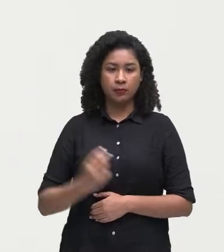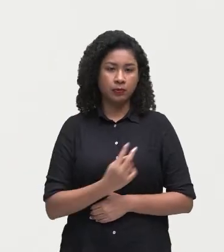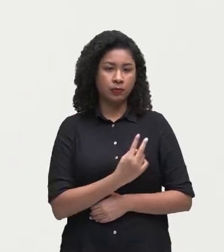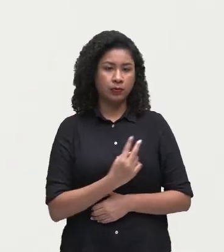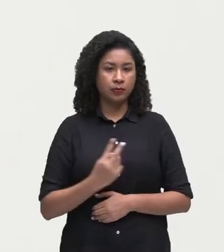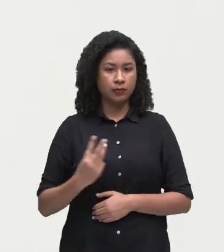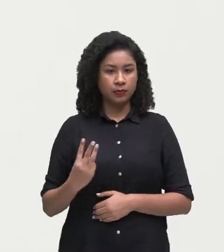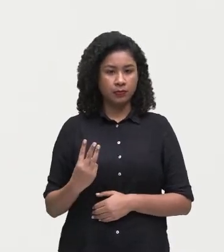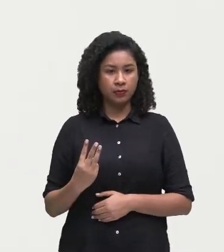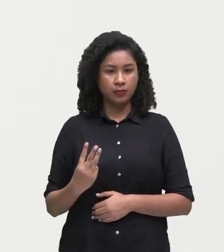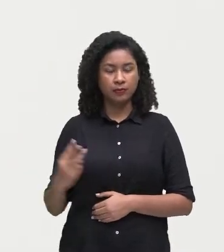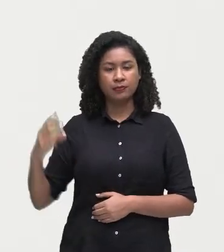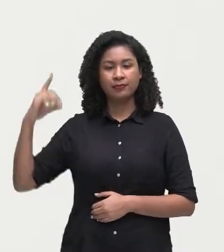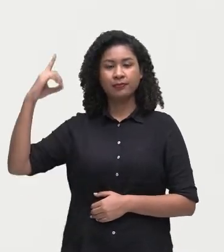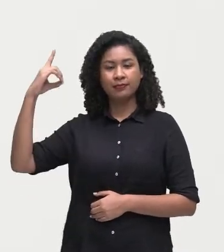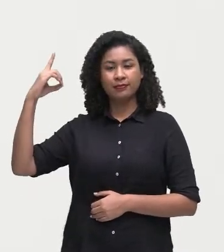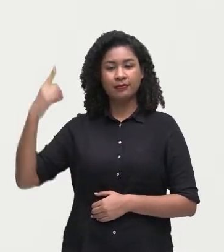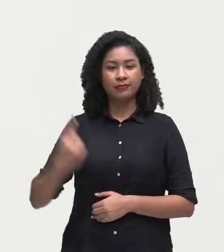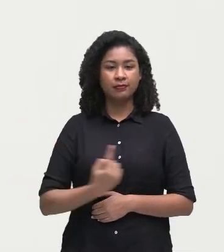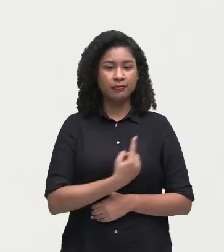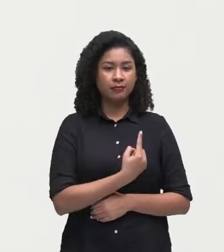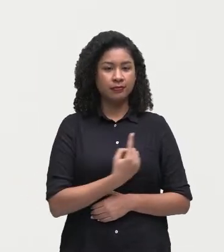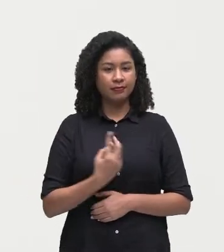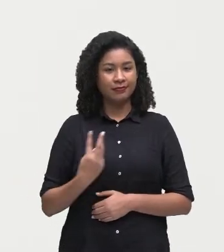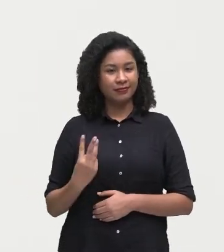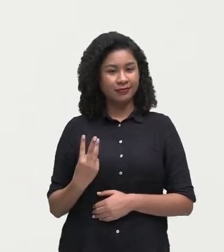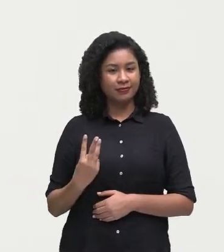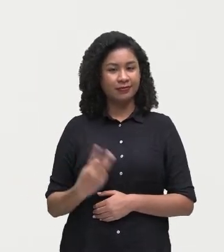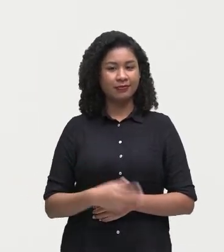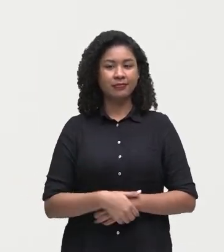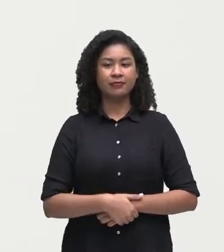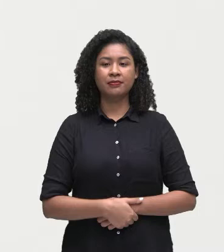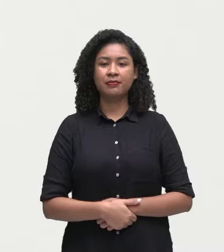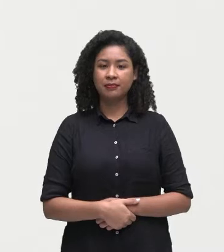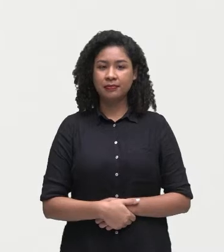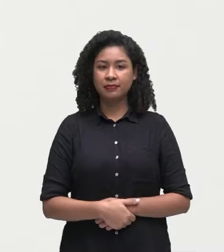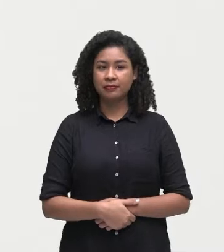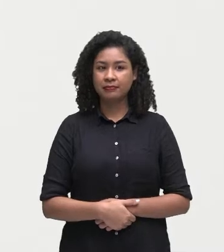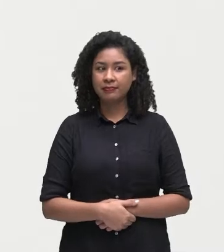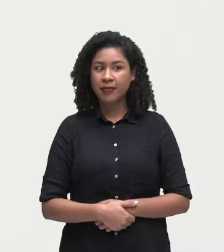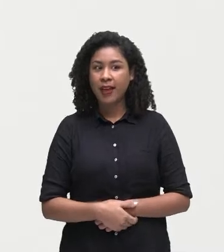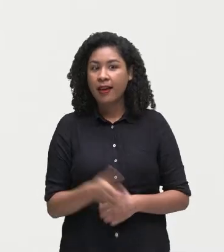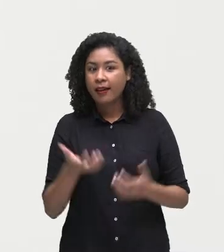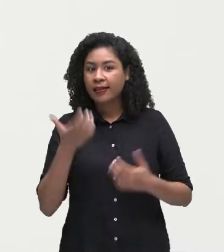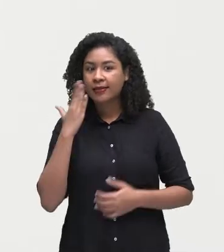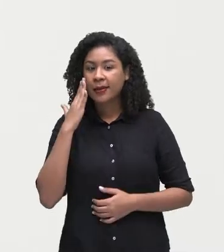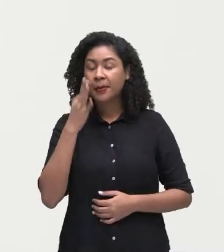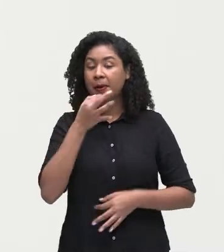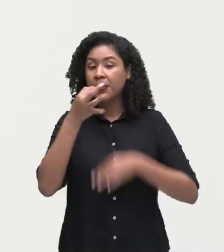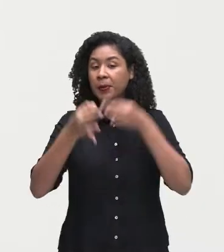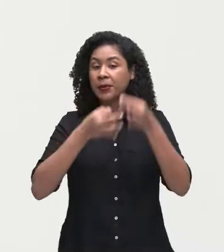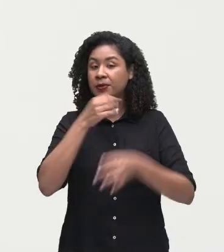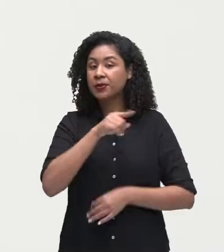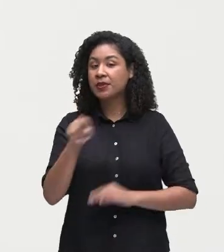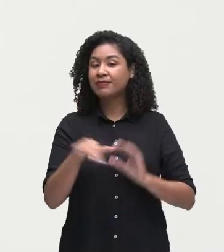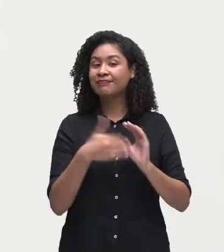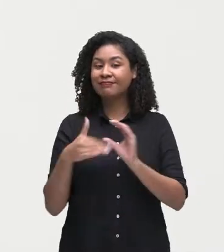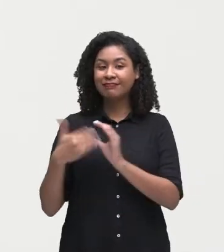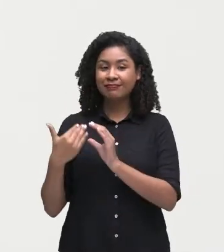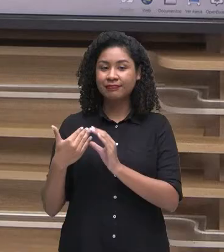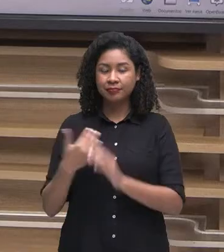e 3 apenas, e letra D, 1 e 3 apenas. Vamos ver o que vocês comentaram pra gente aqui. O